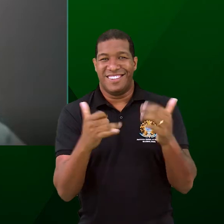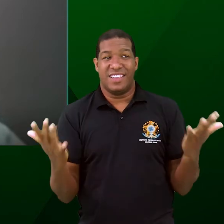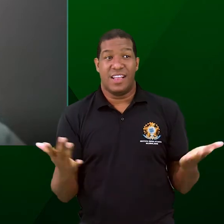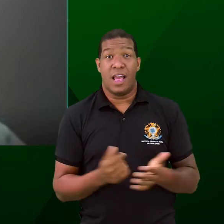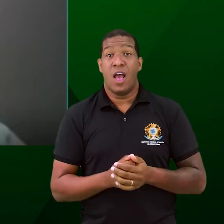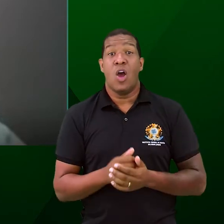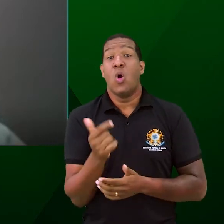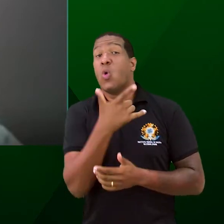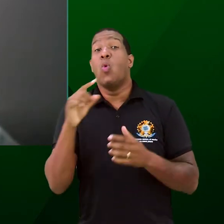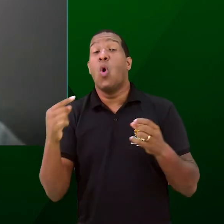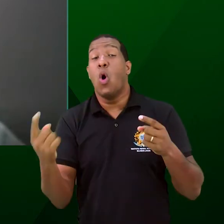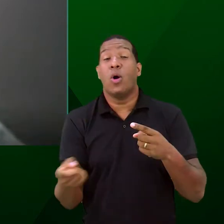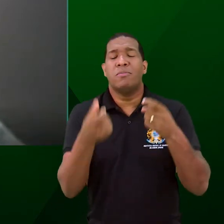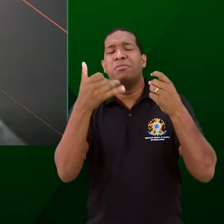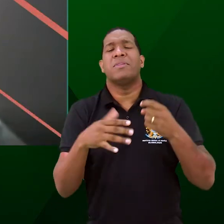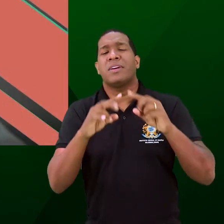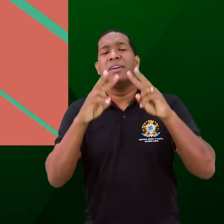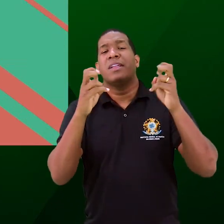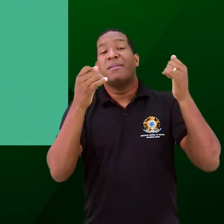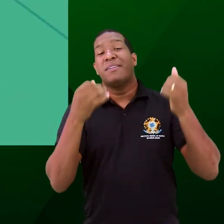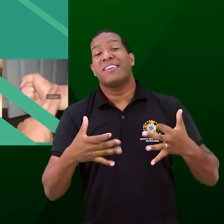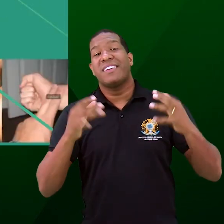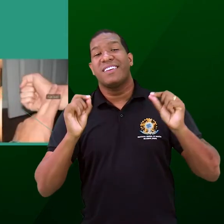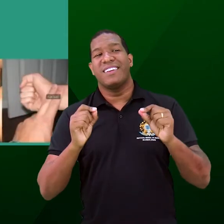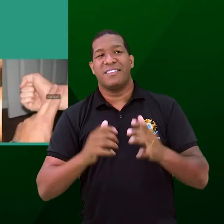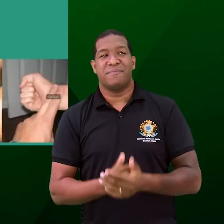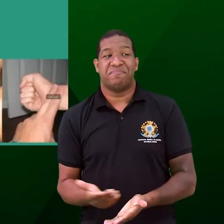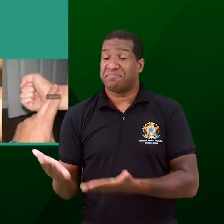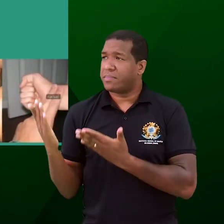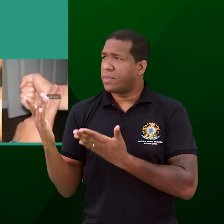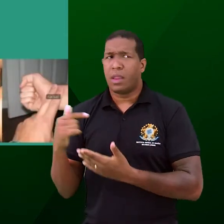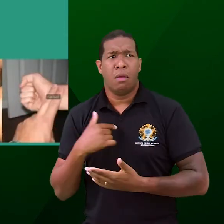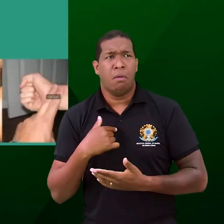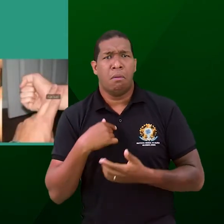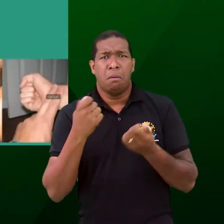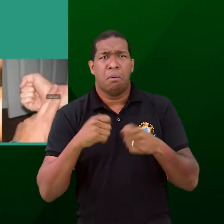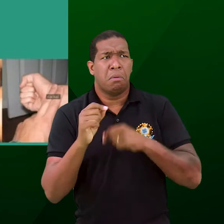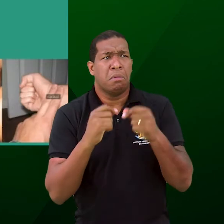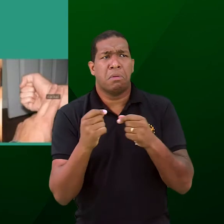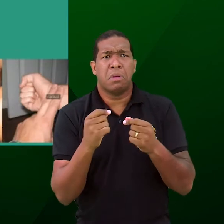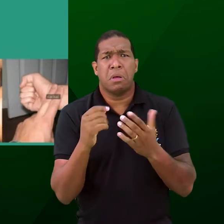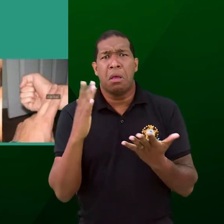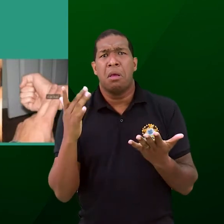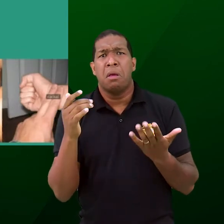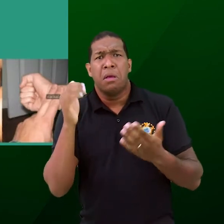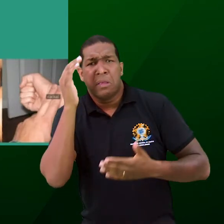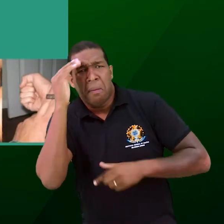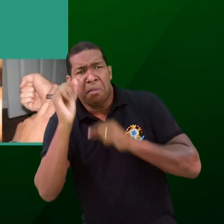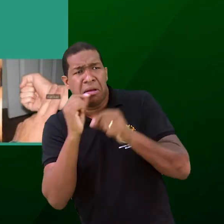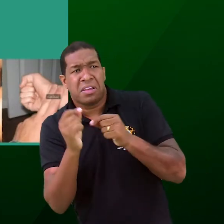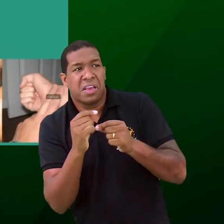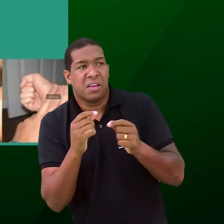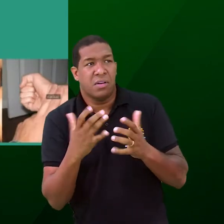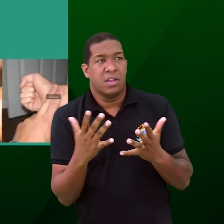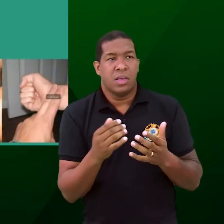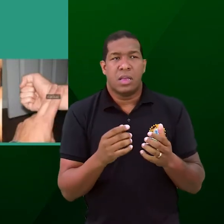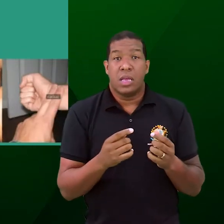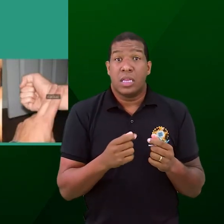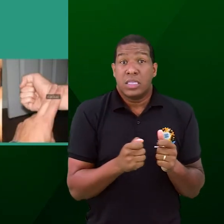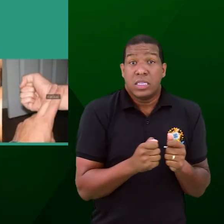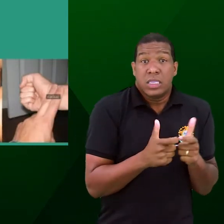os ossos e tendões, eles também se adaptam. Né, de maneira um pouco mais lenta, com o decorrer do tempo. Então, por isso que é importante a